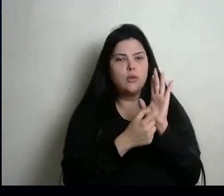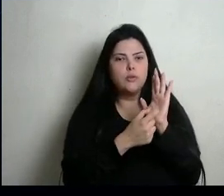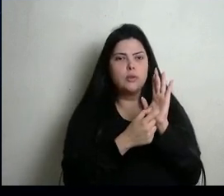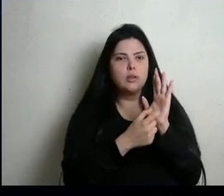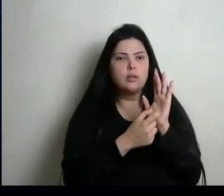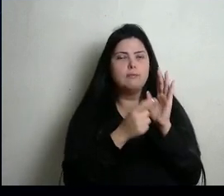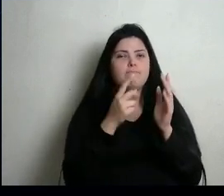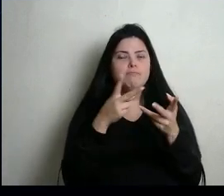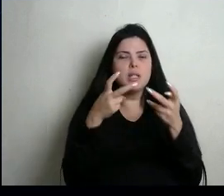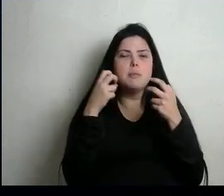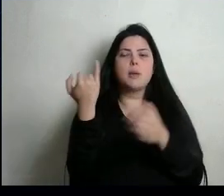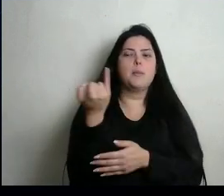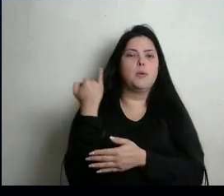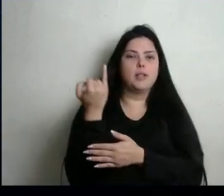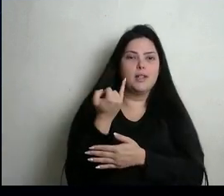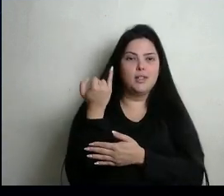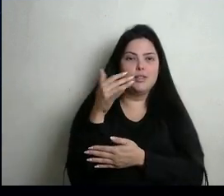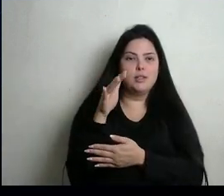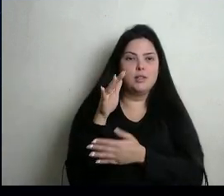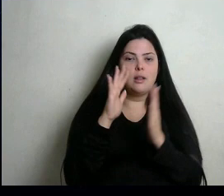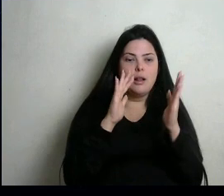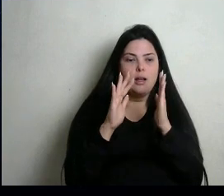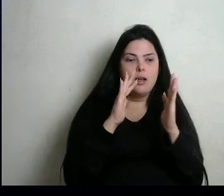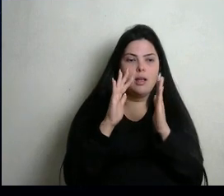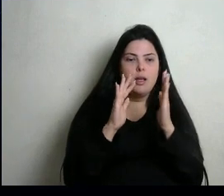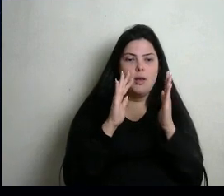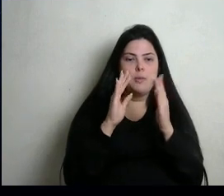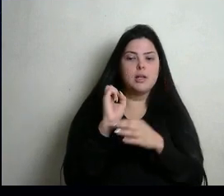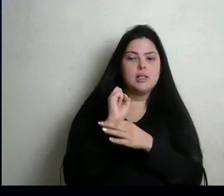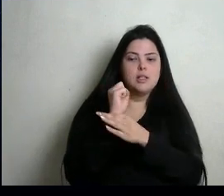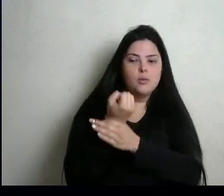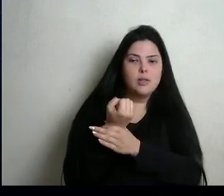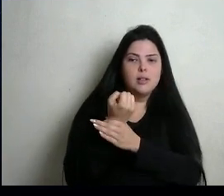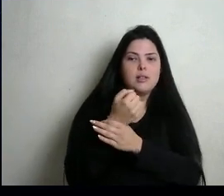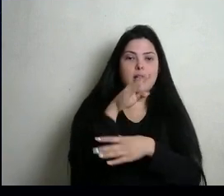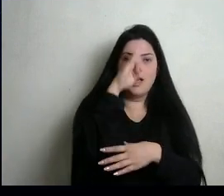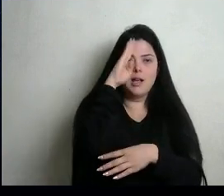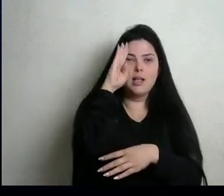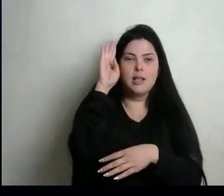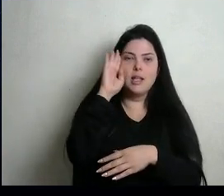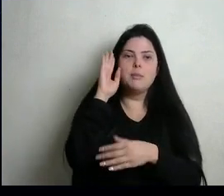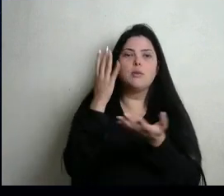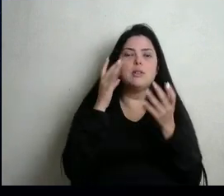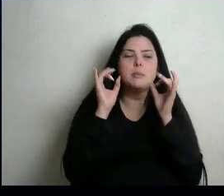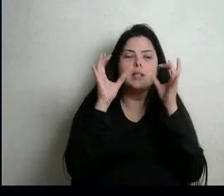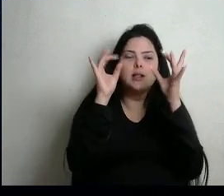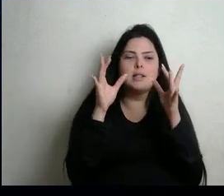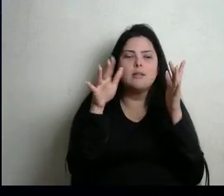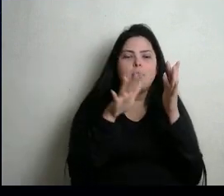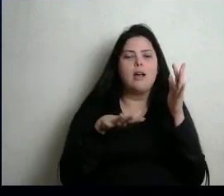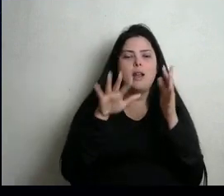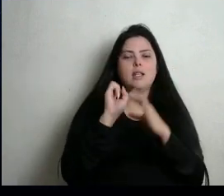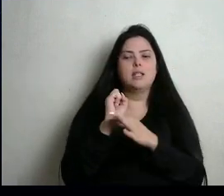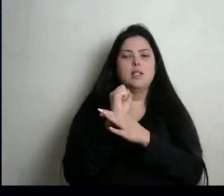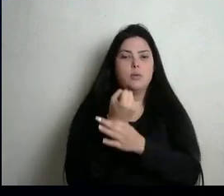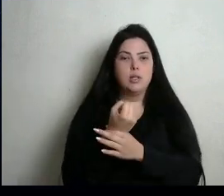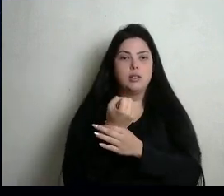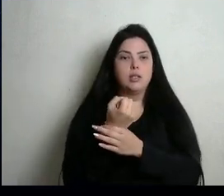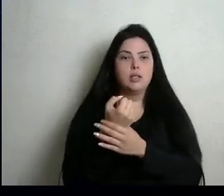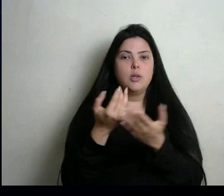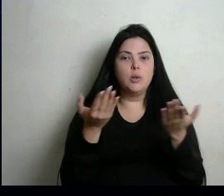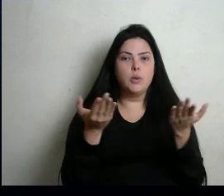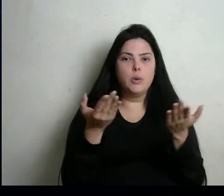importância muito grande já na época, e na questão acadêmica eu fui buscar uma especialização nessa área de segurança, que até hoje